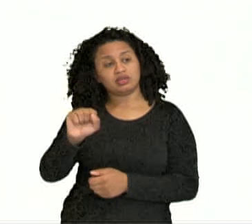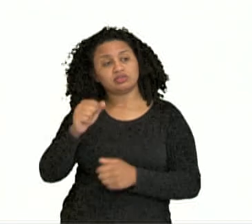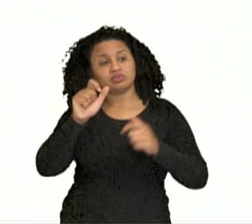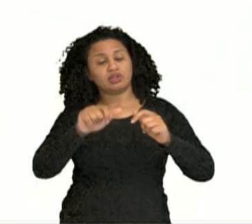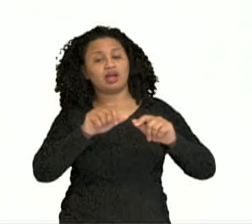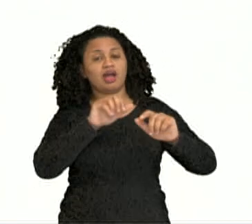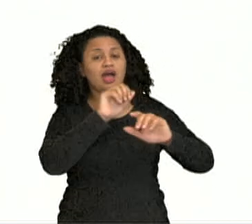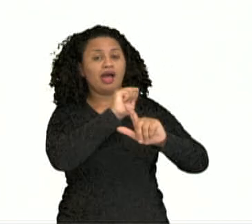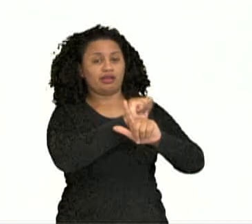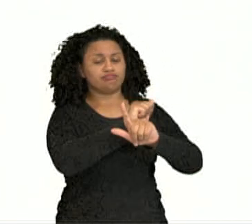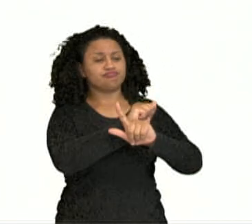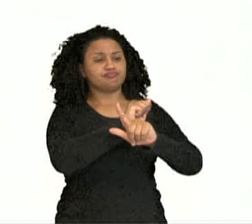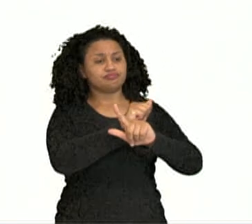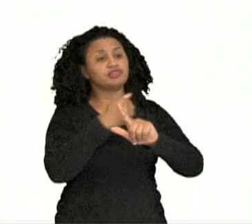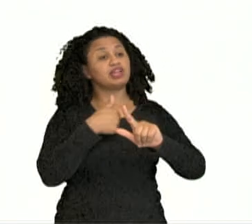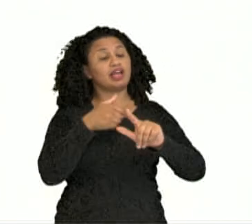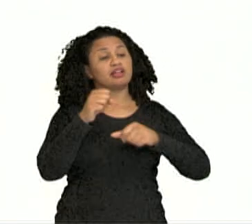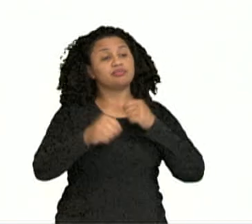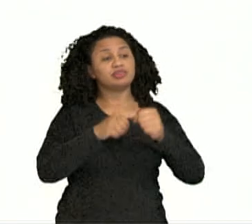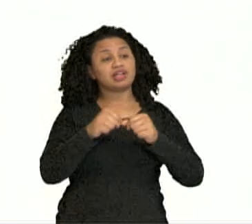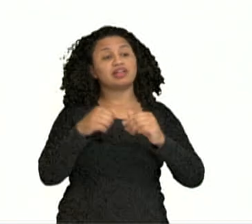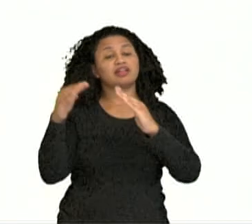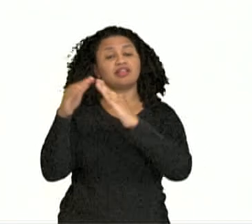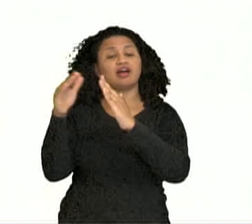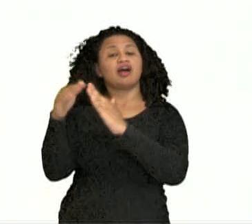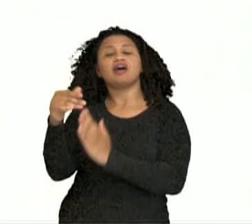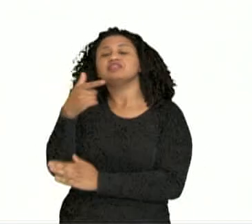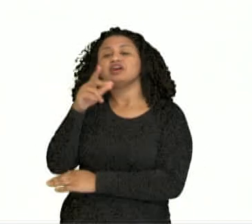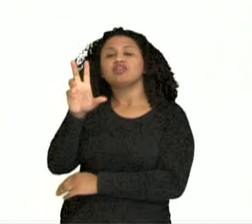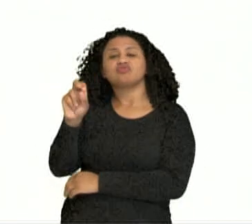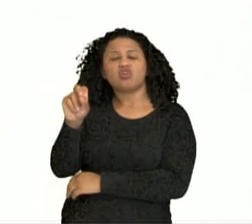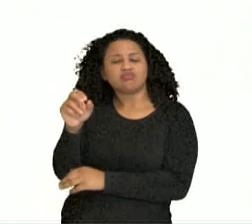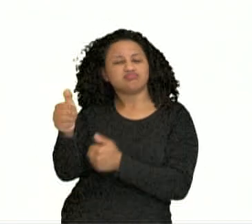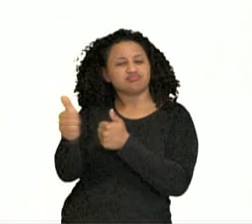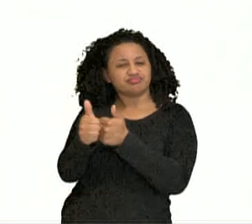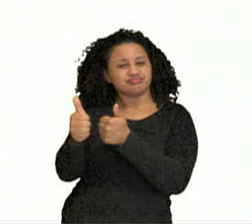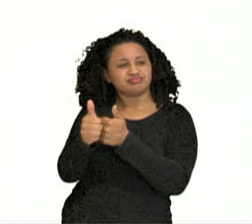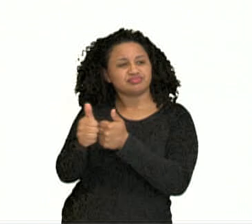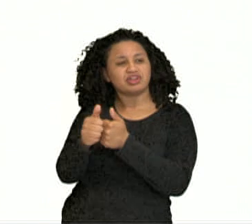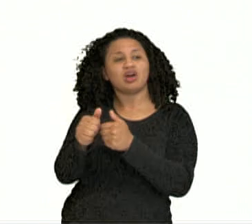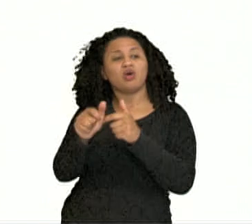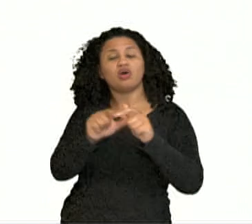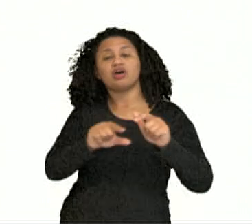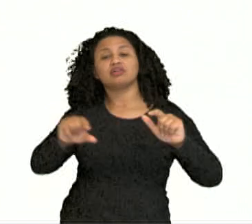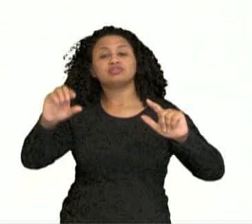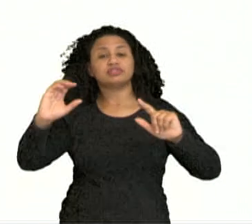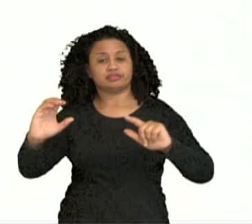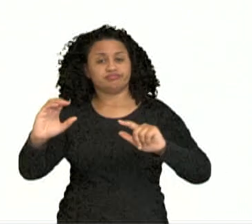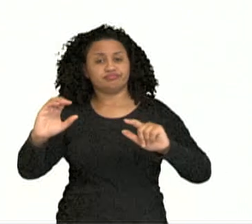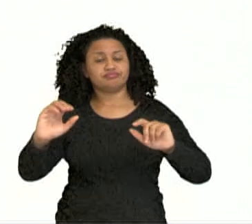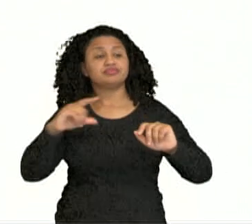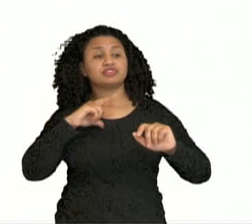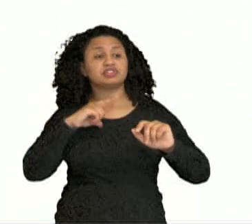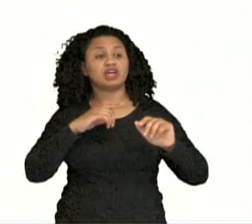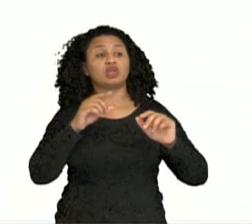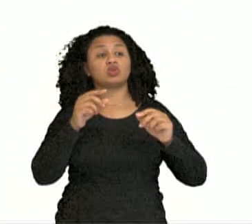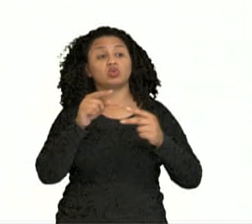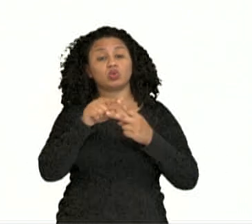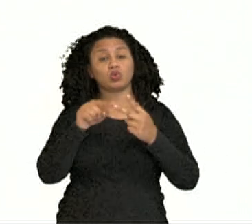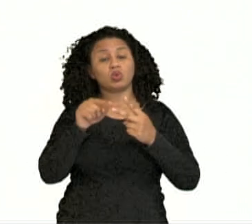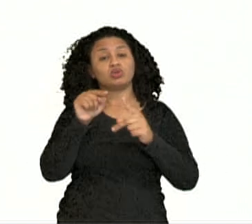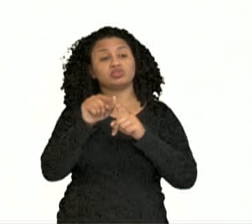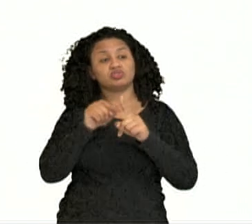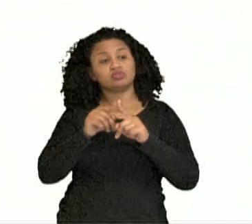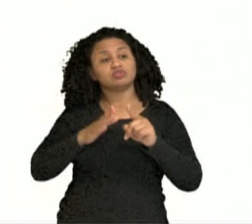E decidiu ir de bicicleta na casa da sua avó, que é pertinho, que está localizado lá no ponto C. Ele tem 2 caminhos